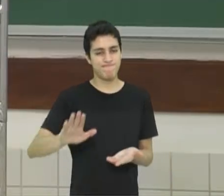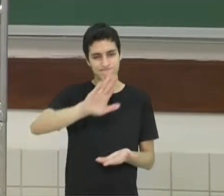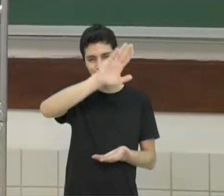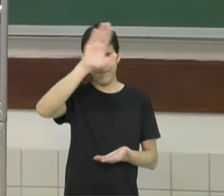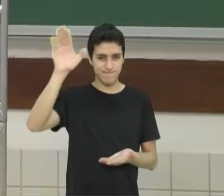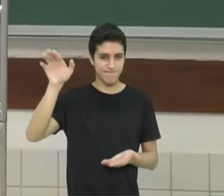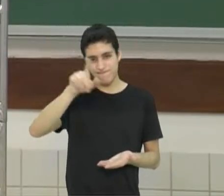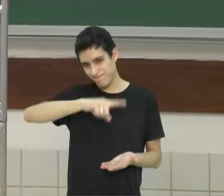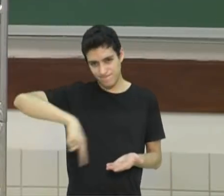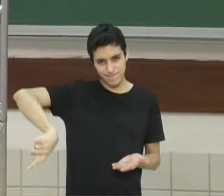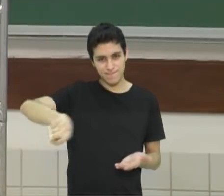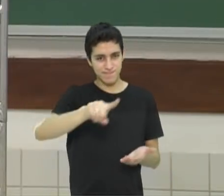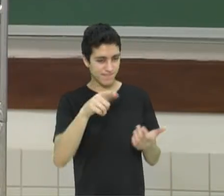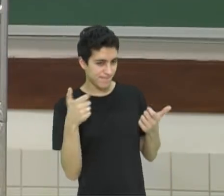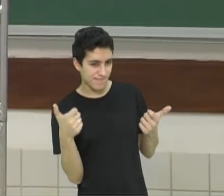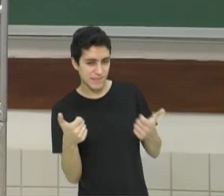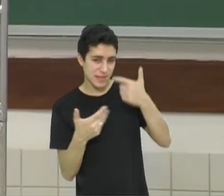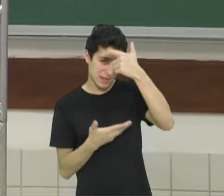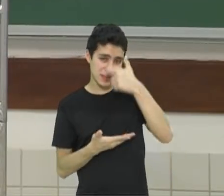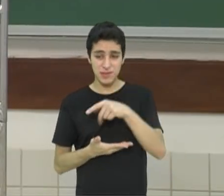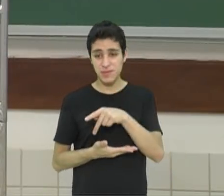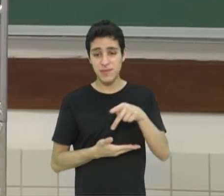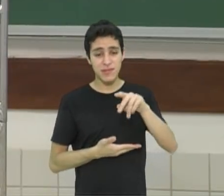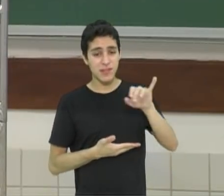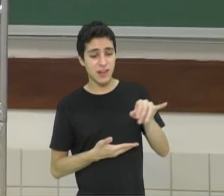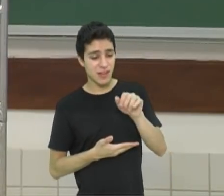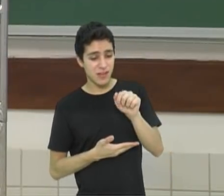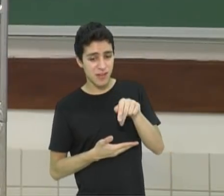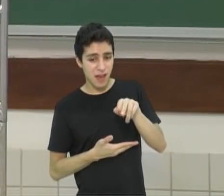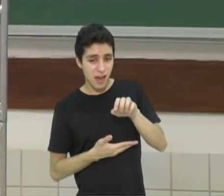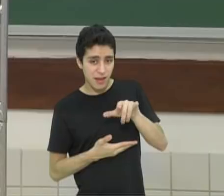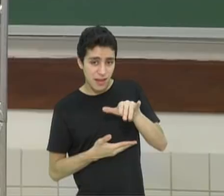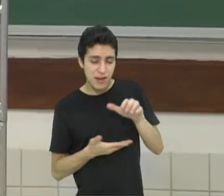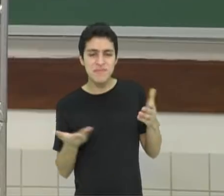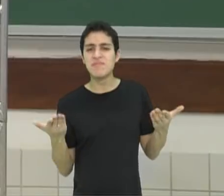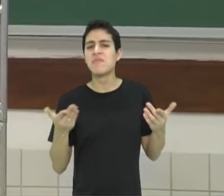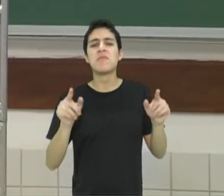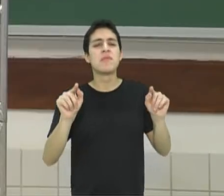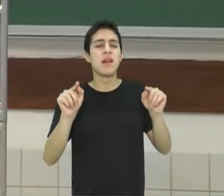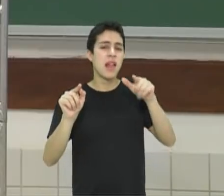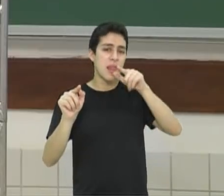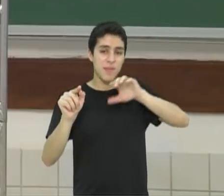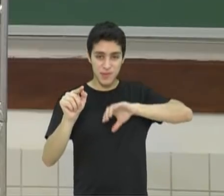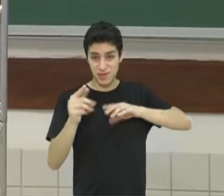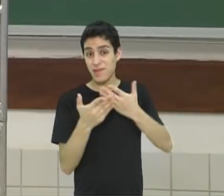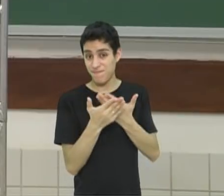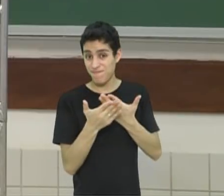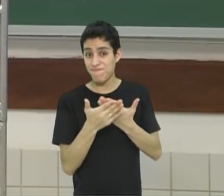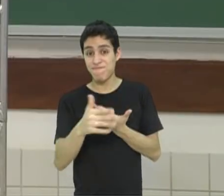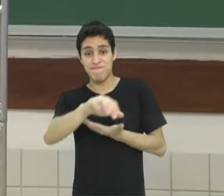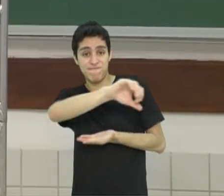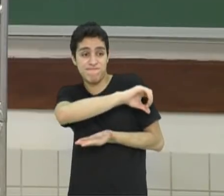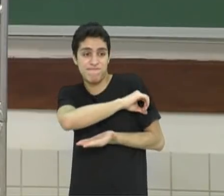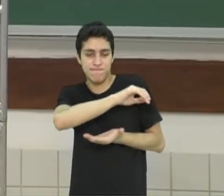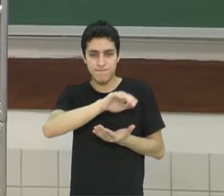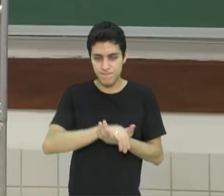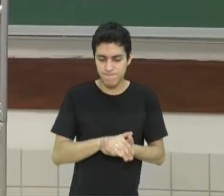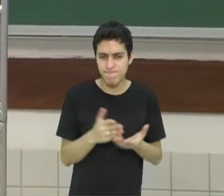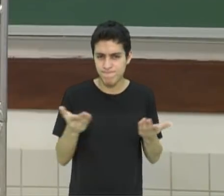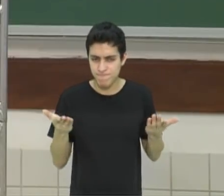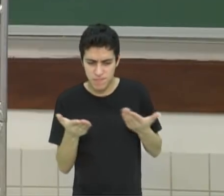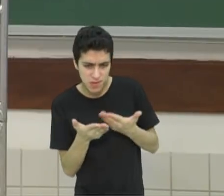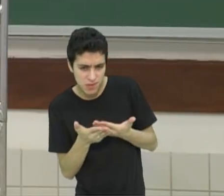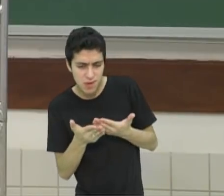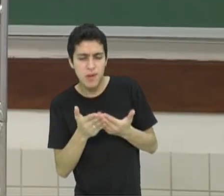Olá, tudo bem com vocês? Eu sou a professora Jaqueline, essa é a sua aula de língua portuguesa do 9º ano. Nós estamos na aula de